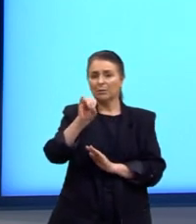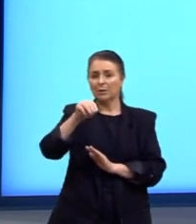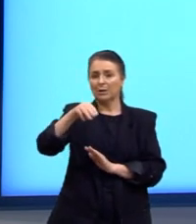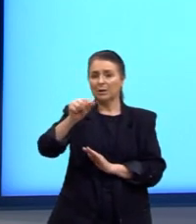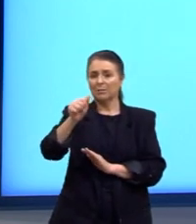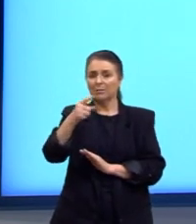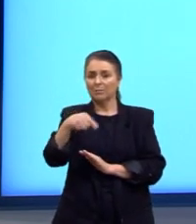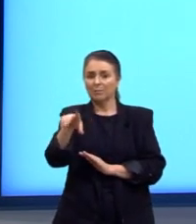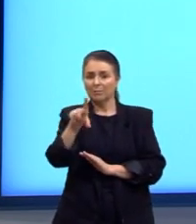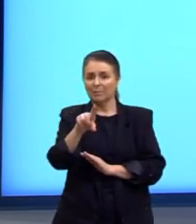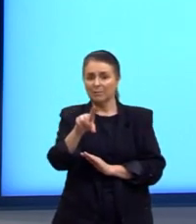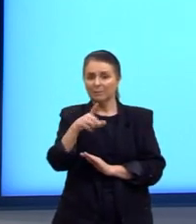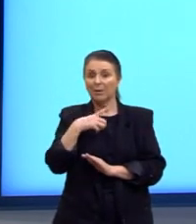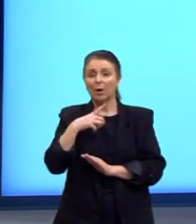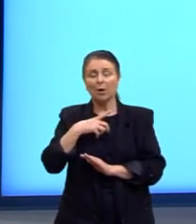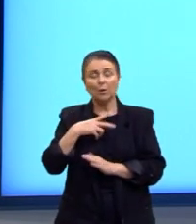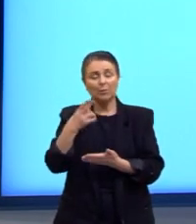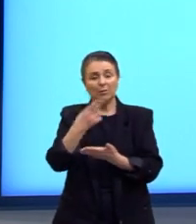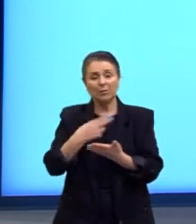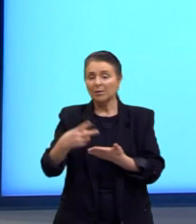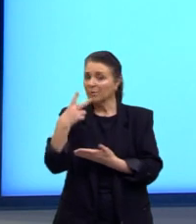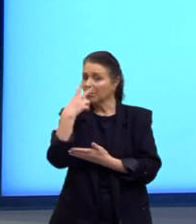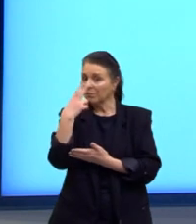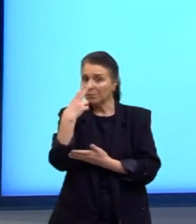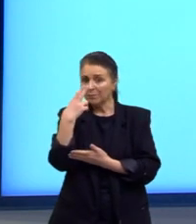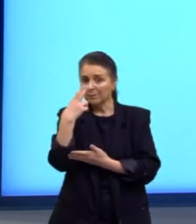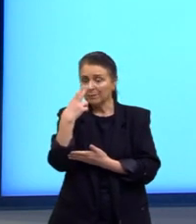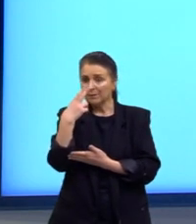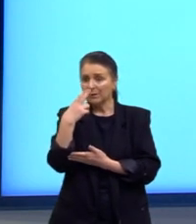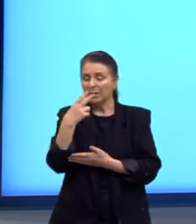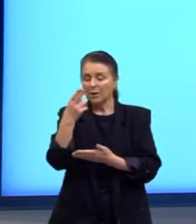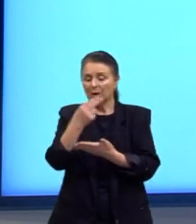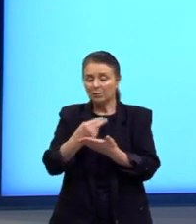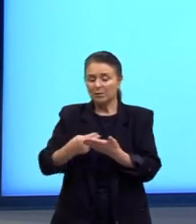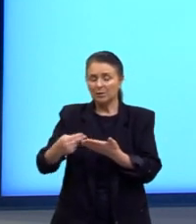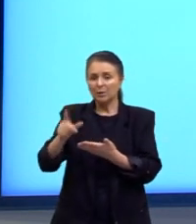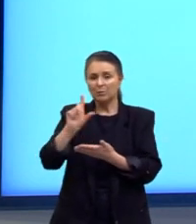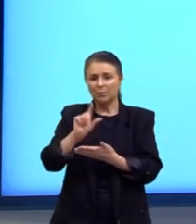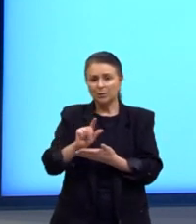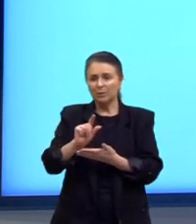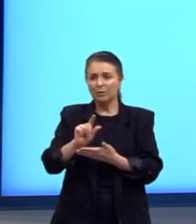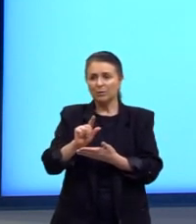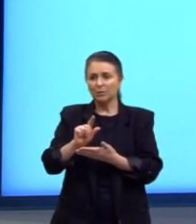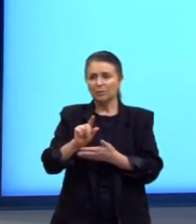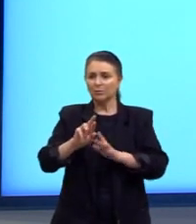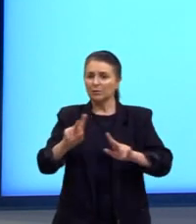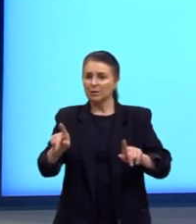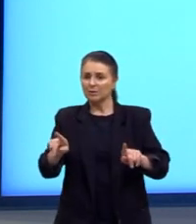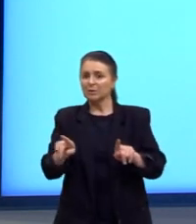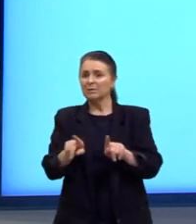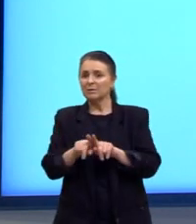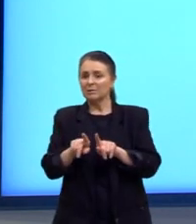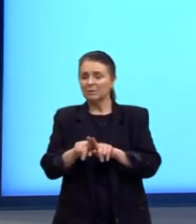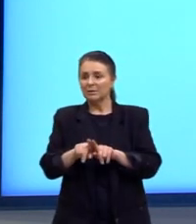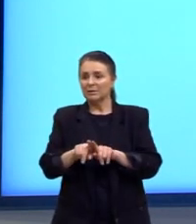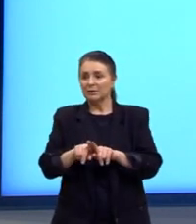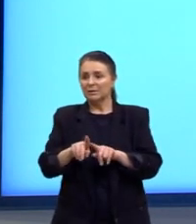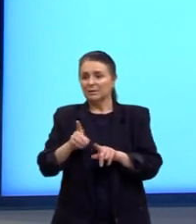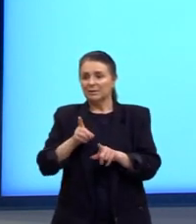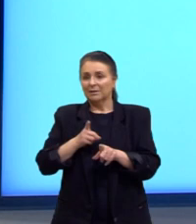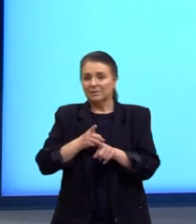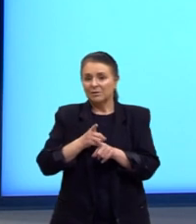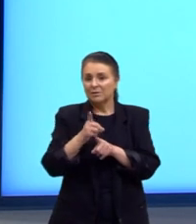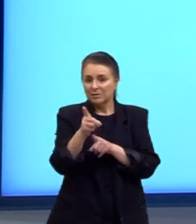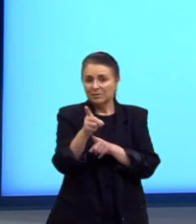está um pouquinho diferente, né? É o mesmo desenho, só está. É um desenho diferente, mas é o mesmo, né? Ele está até na mesma direção, ó.